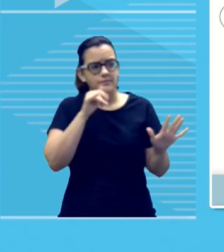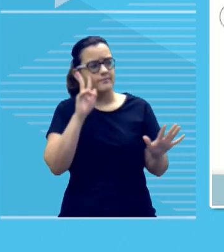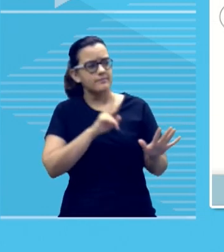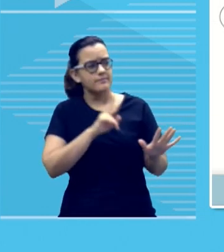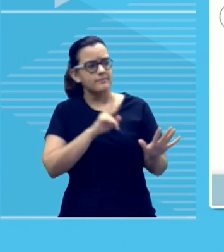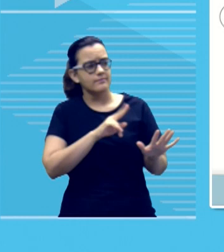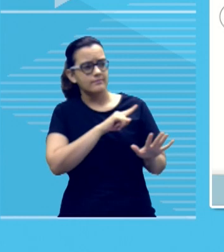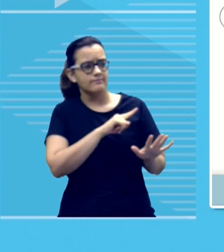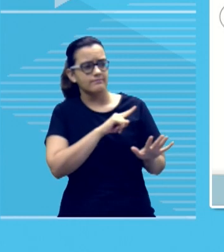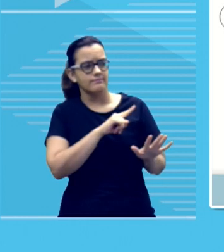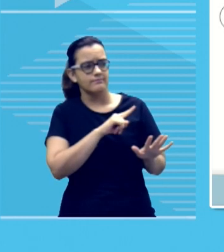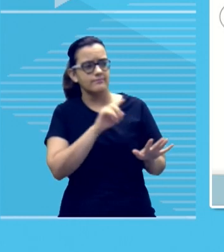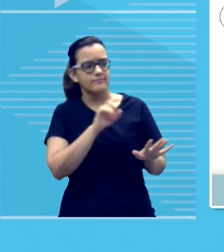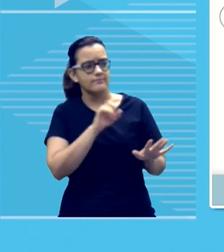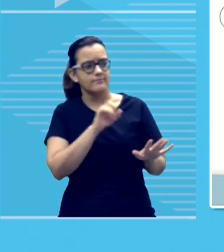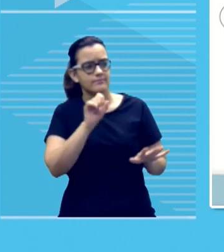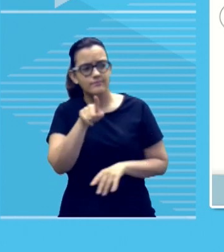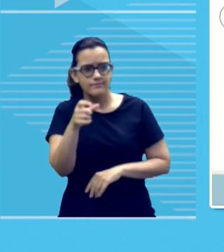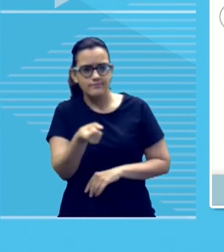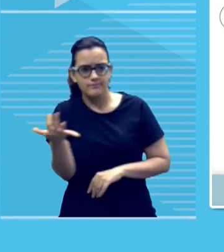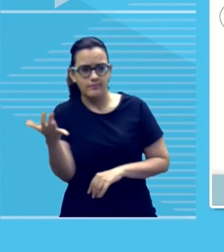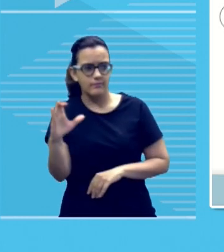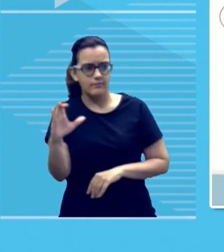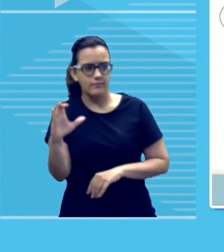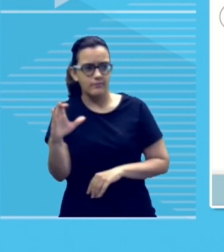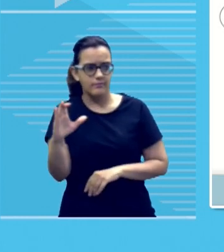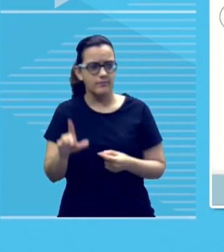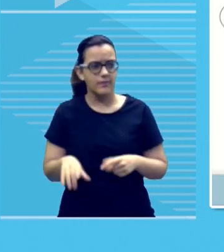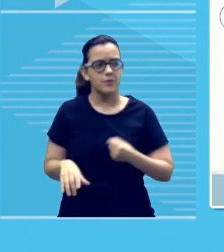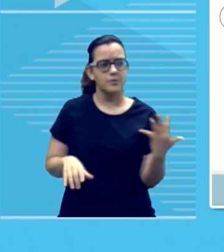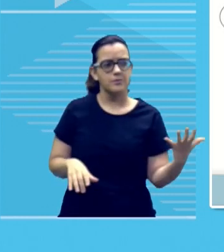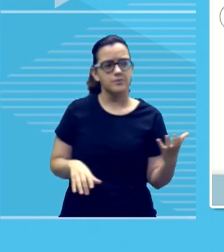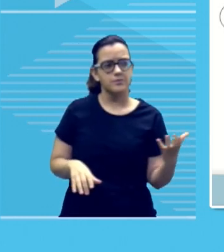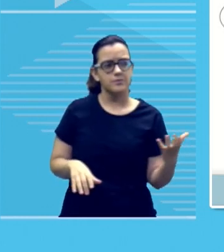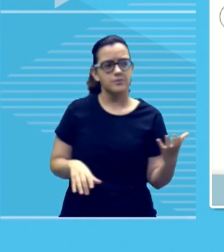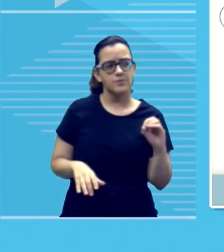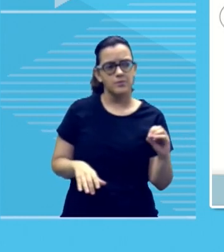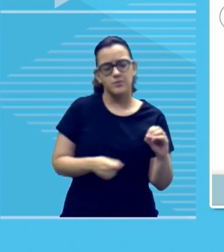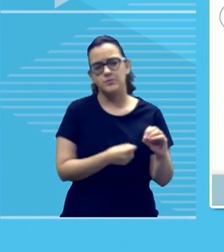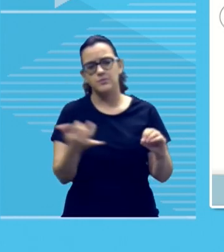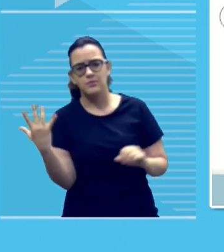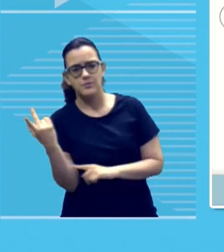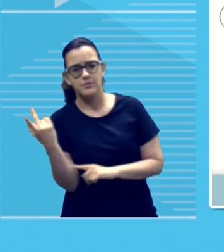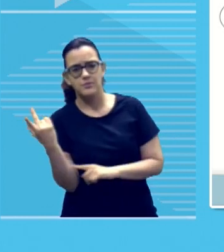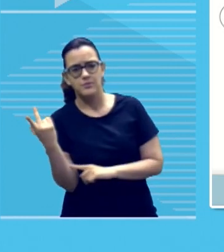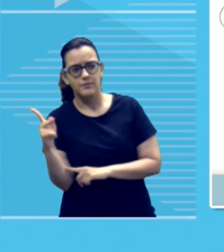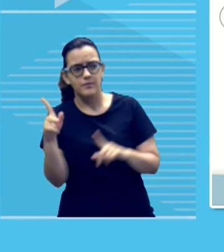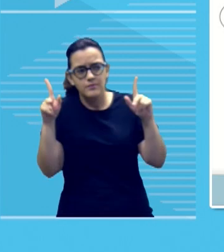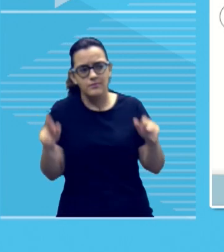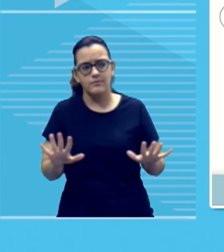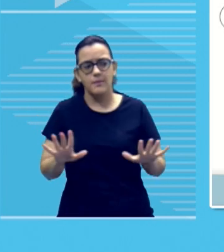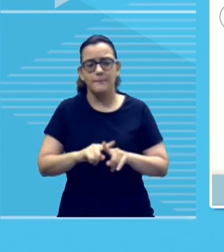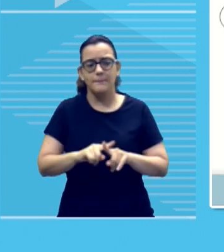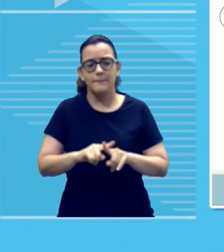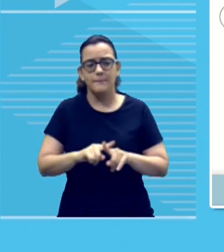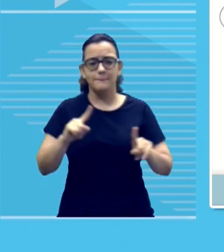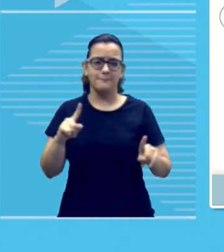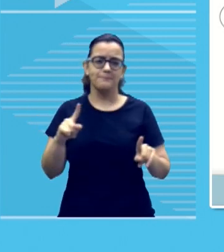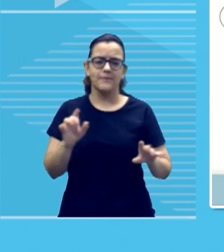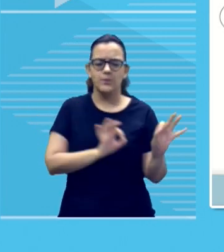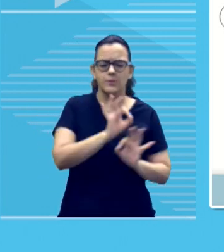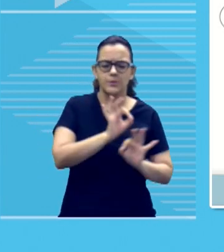pessoa então a isomeria de função porque são funções orgânicas diferentes são funções